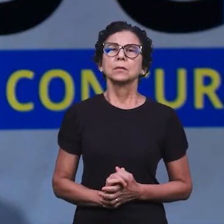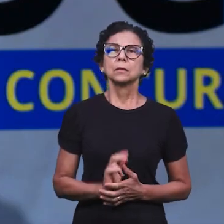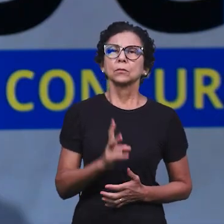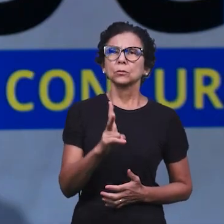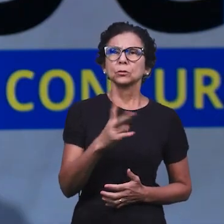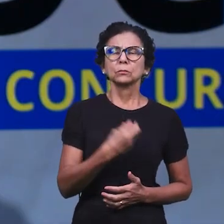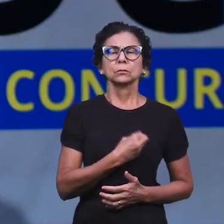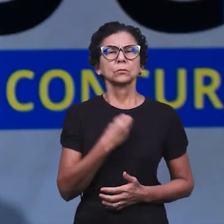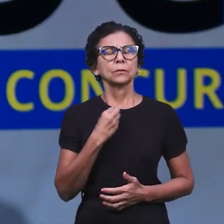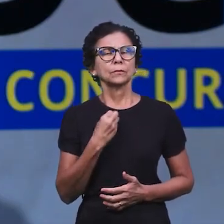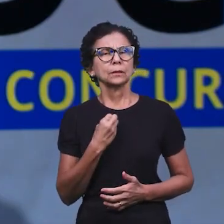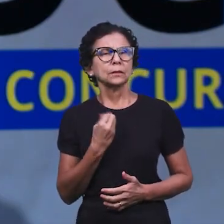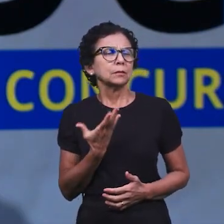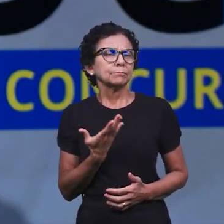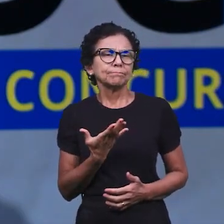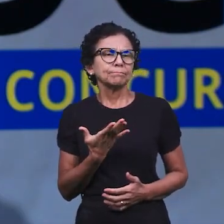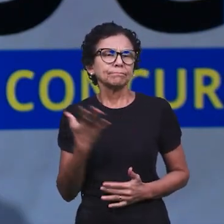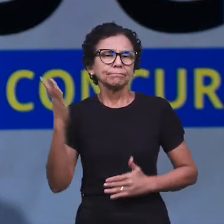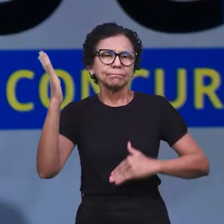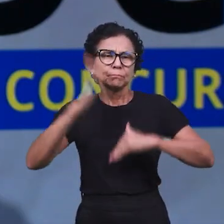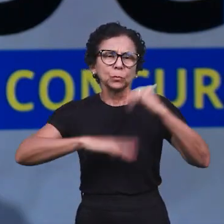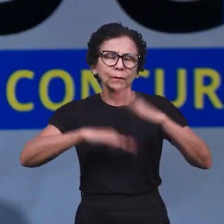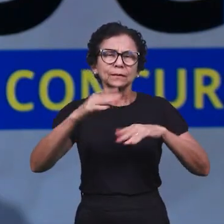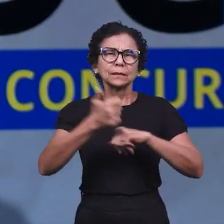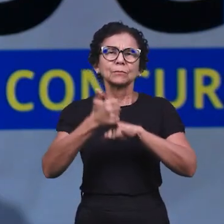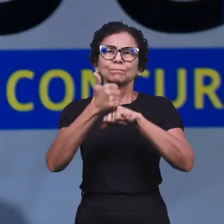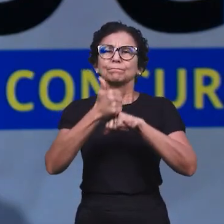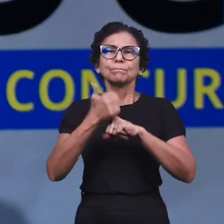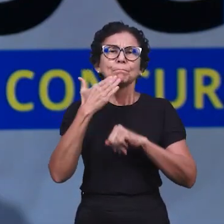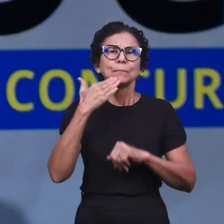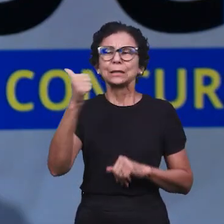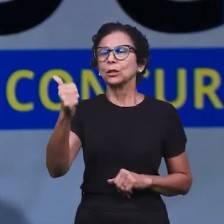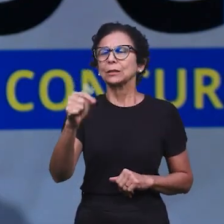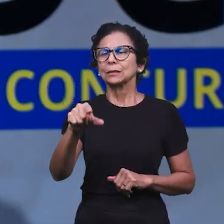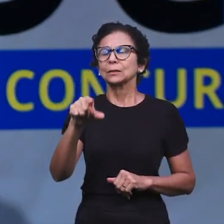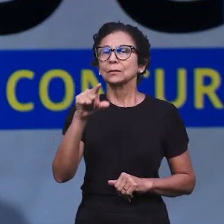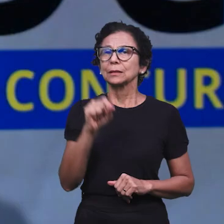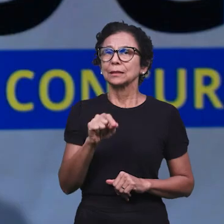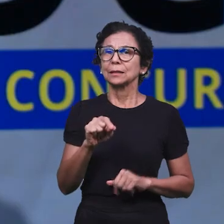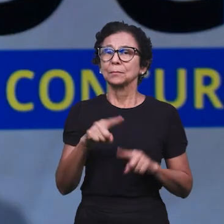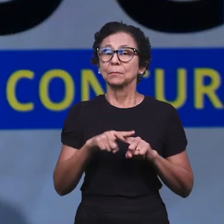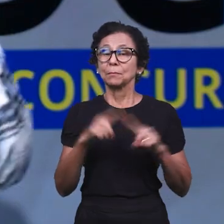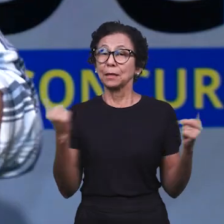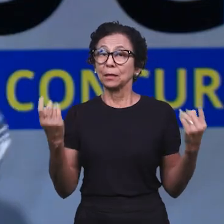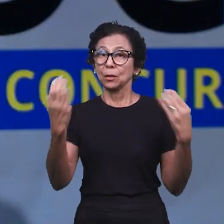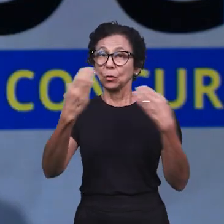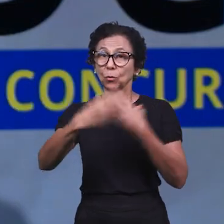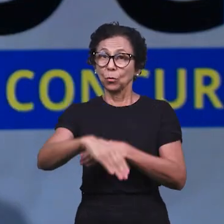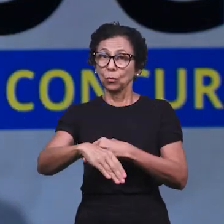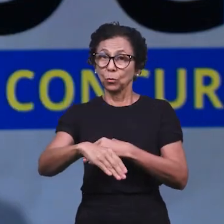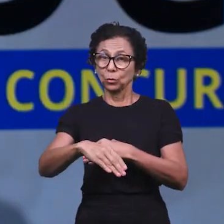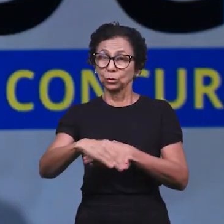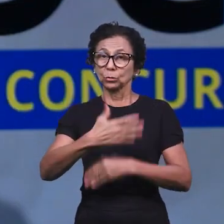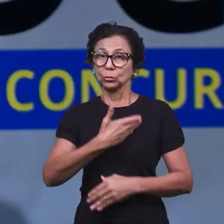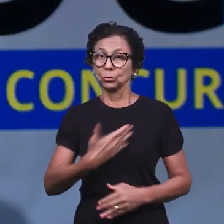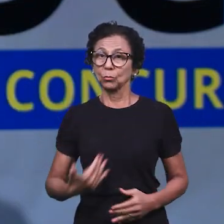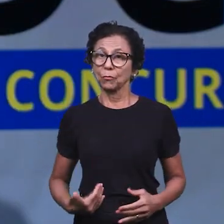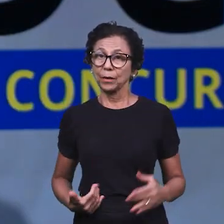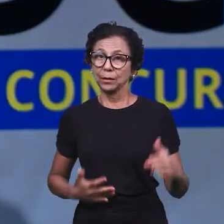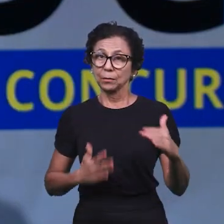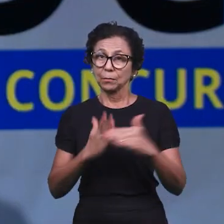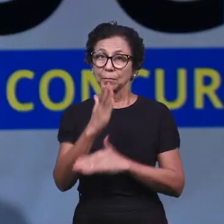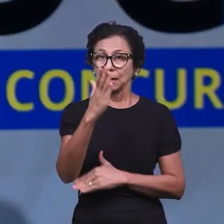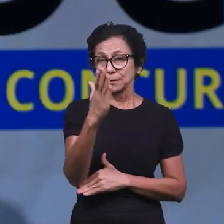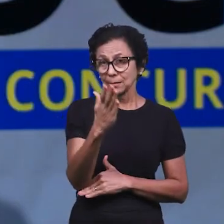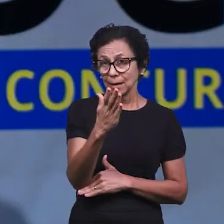sua vida profissional. Mas eu preciso ser claro com você. A aprovação em um concurso público não é necessariamente um projeto